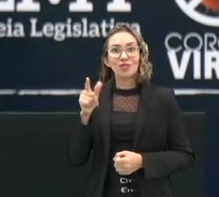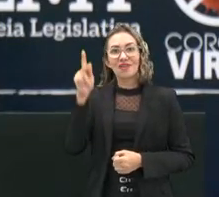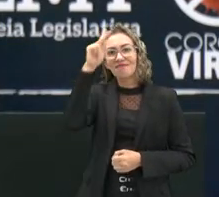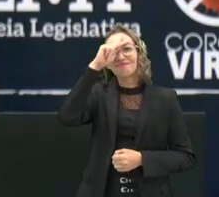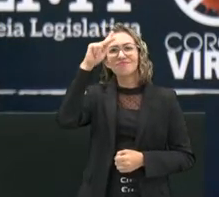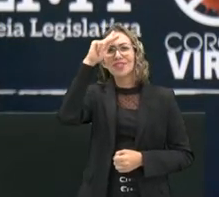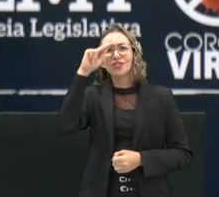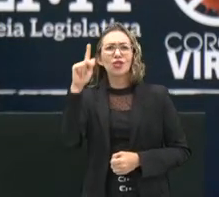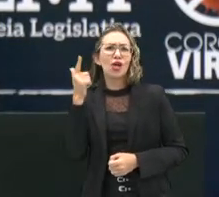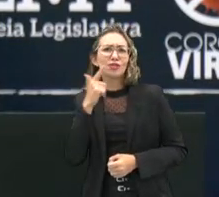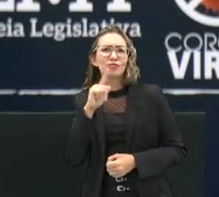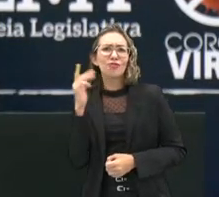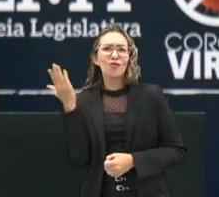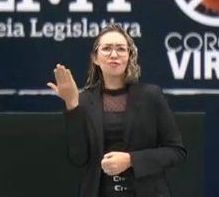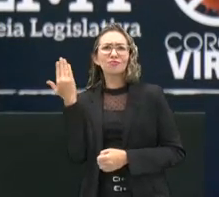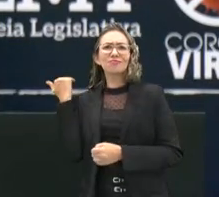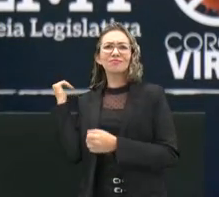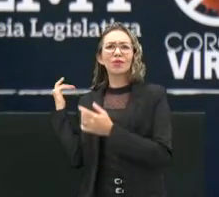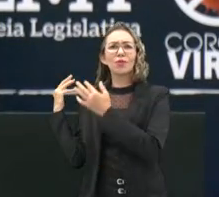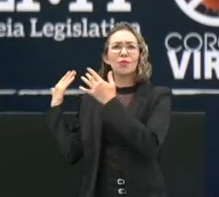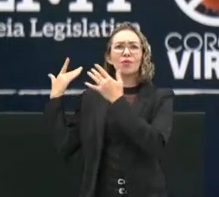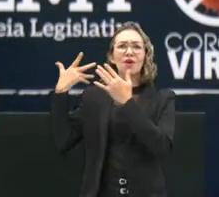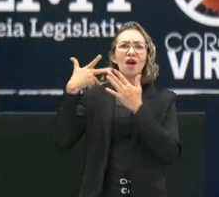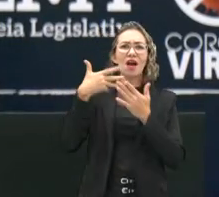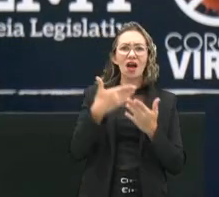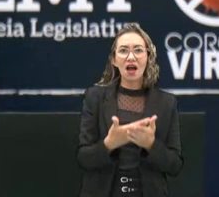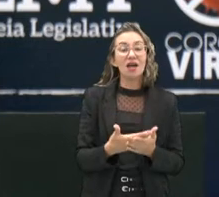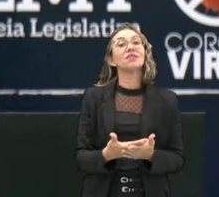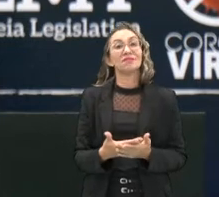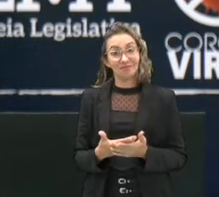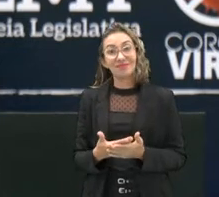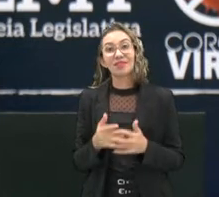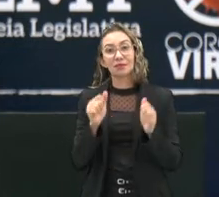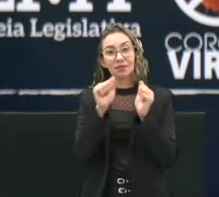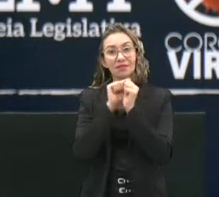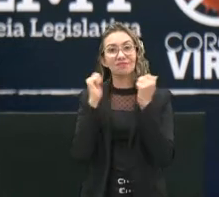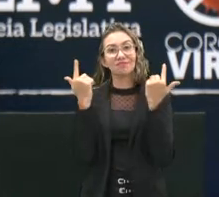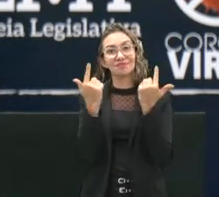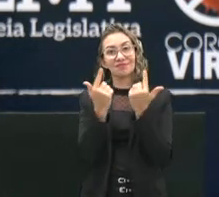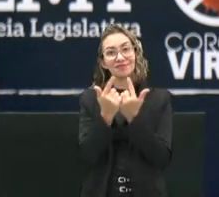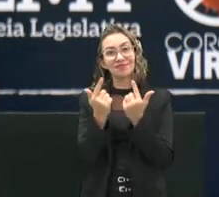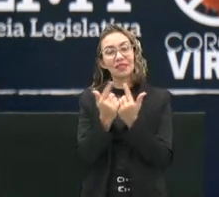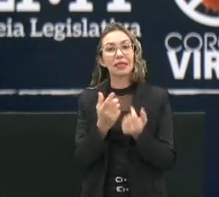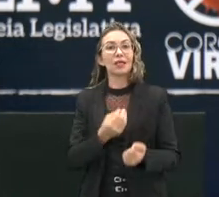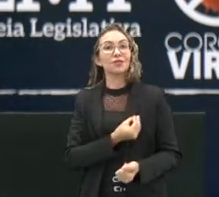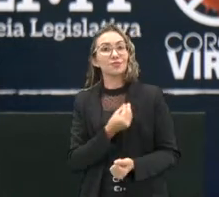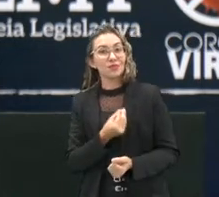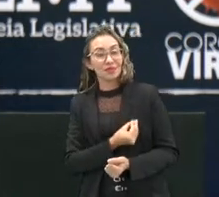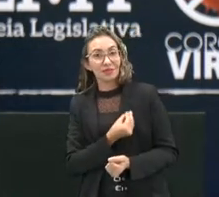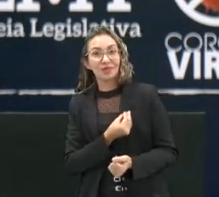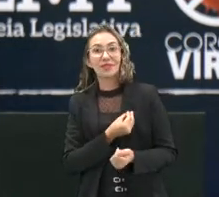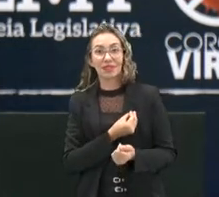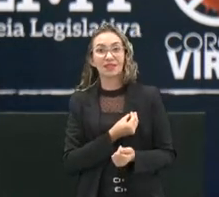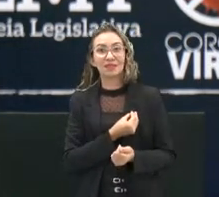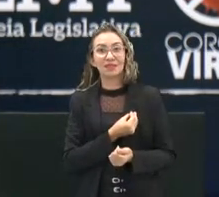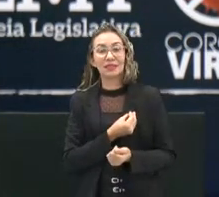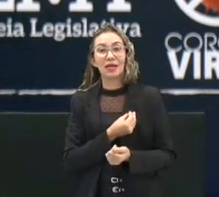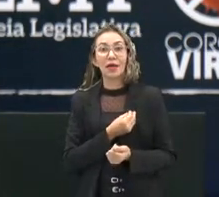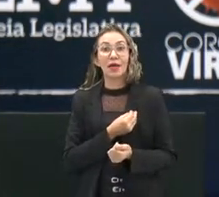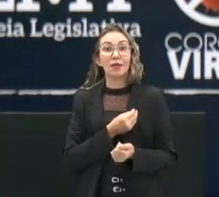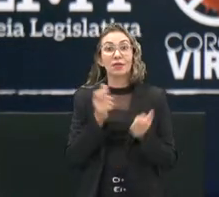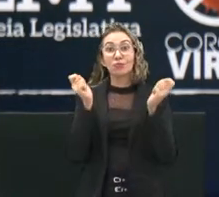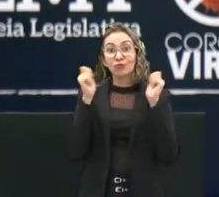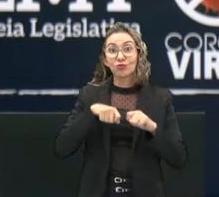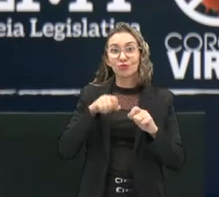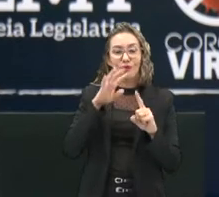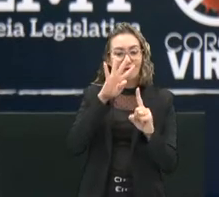com a sua passagem aqui na Assembleia Legislativa do Estado do Mato Grosso e poder fazer as justas homenagens a tantos